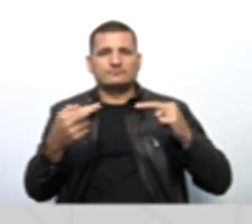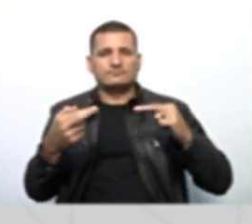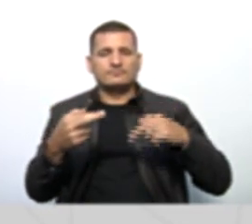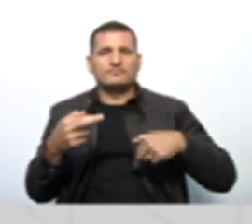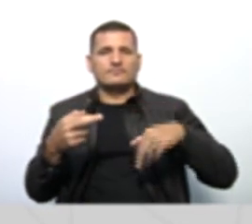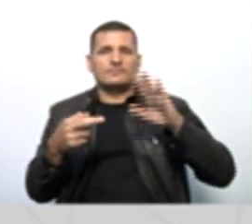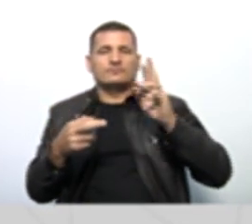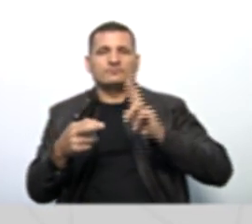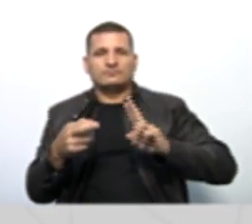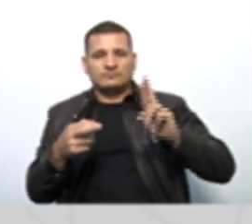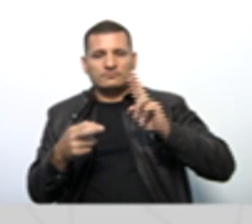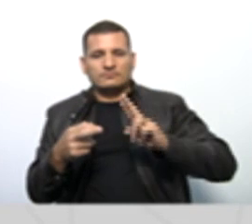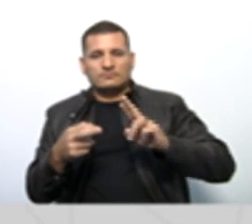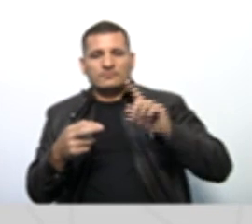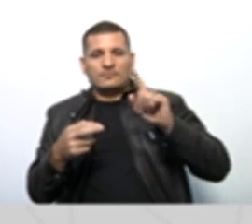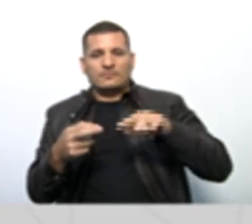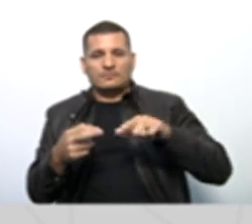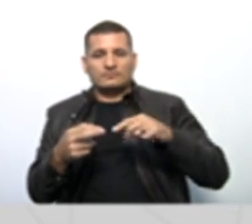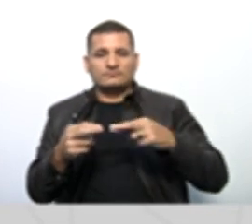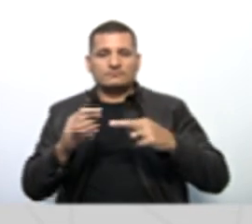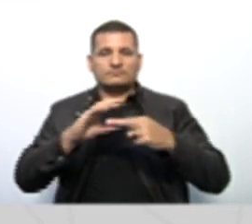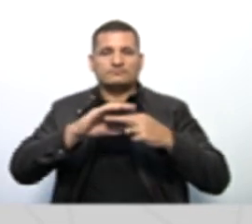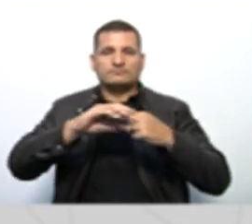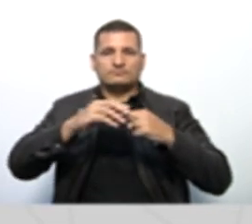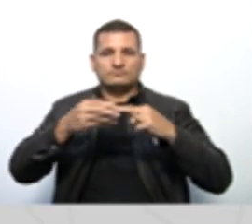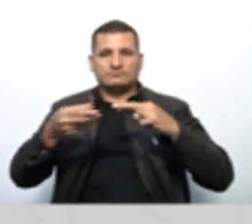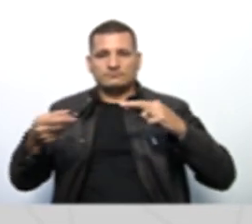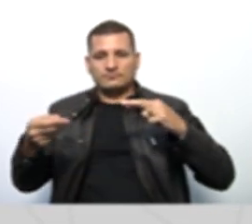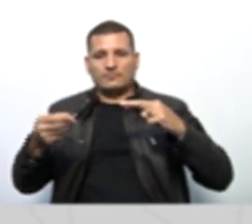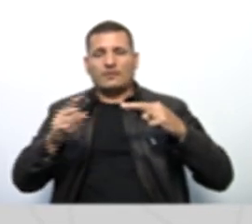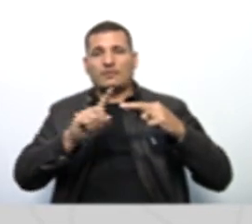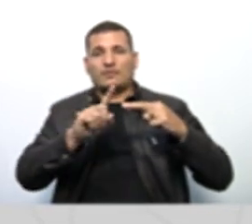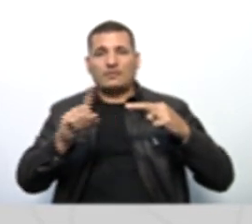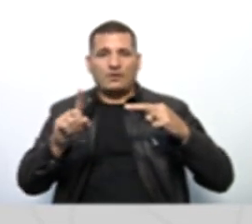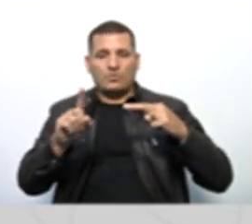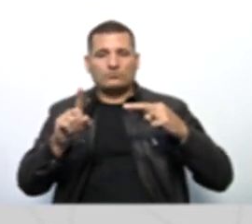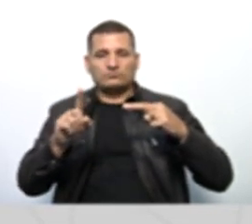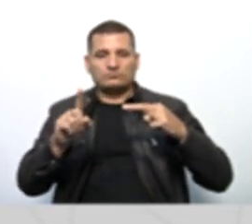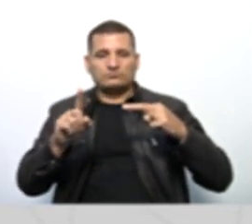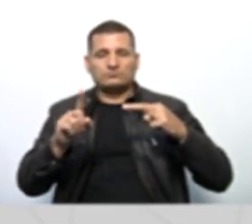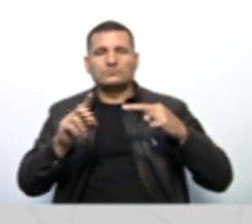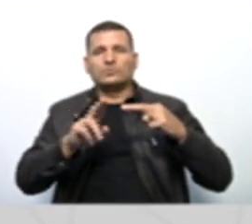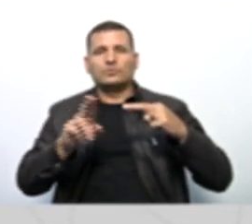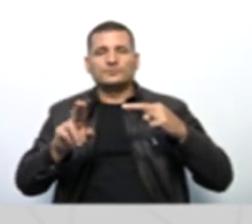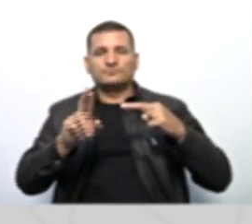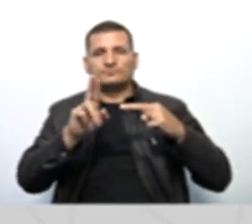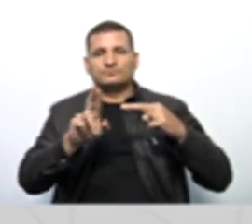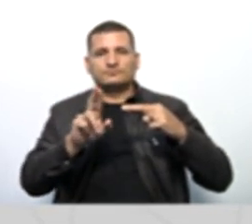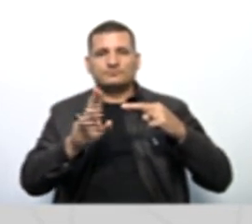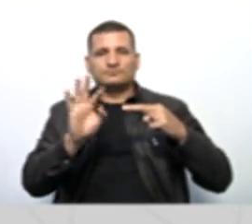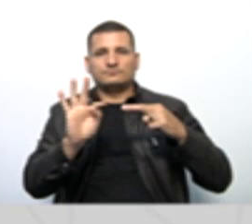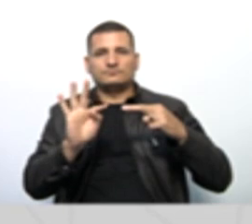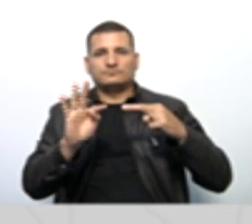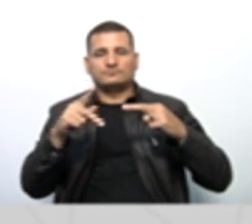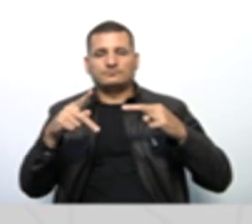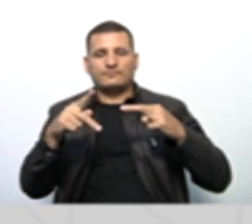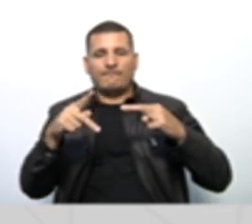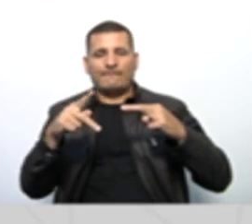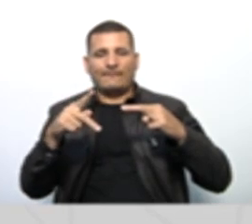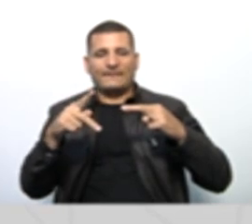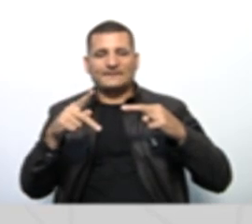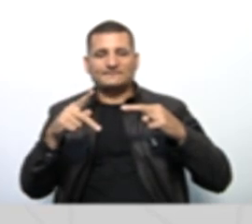prática é o cabo não blindado né ele é chamado de o tp pessoal ou para trançados